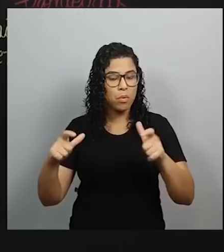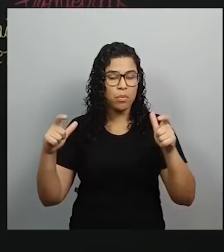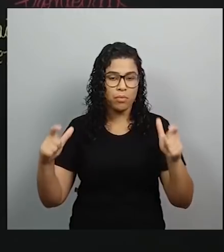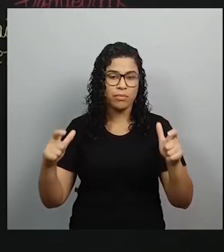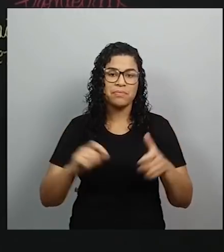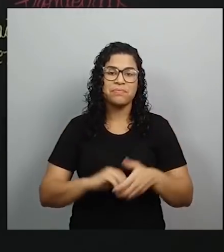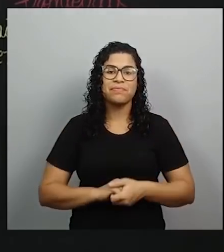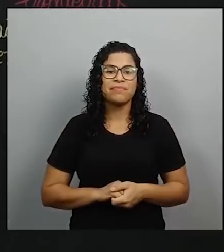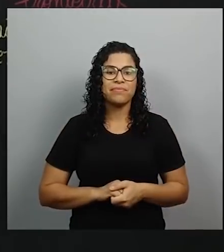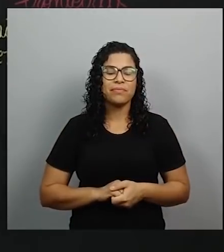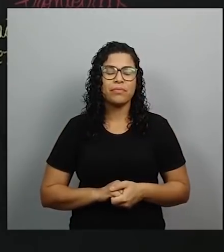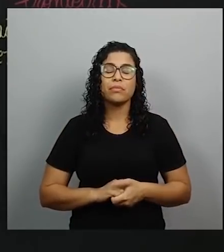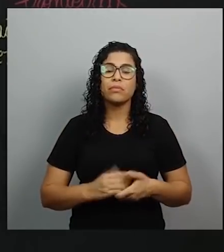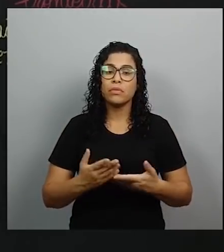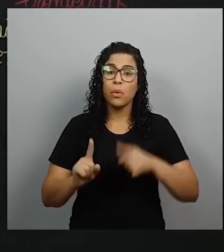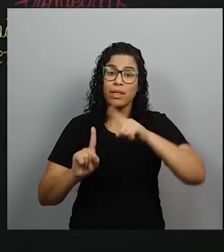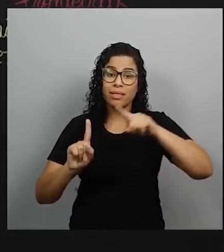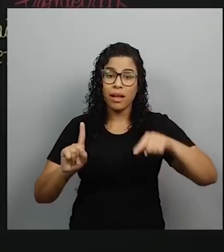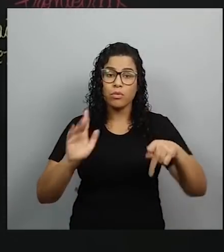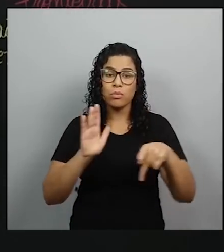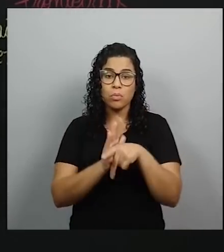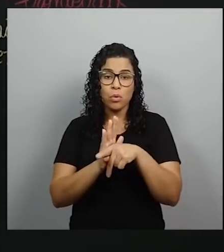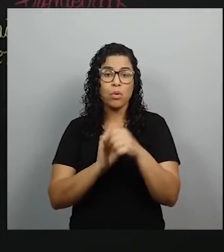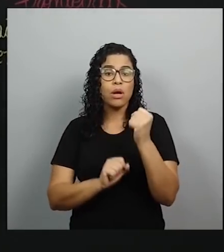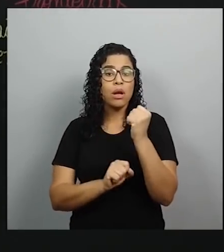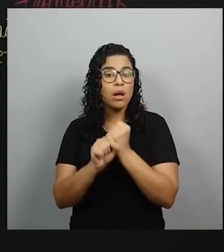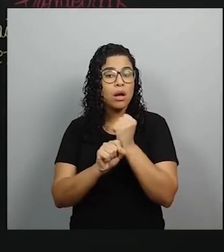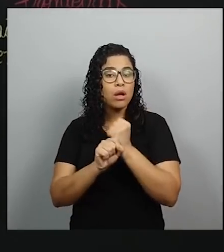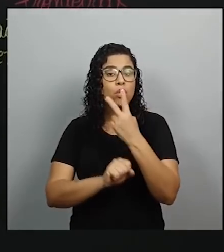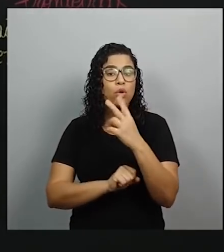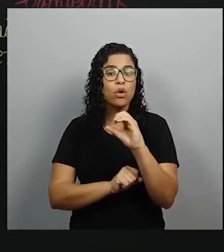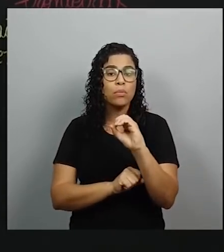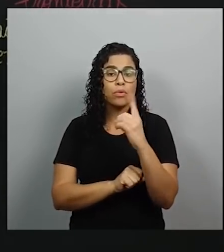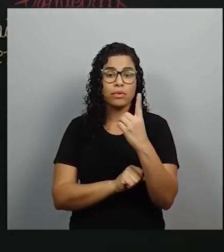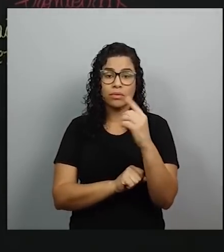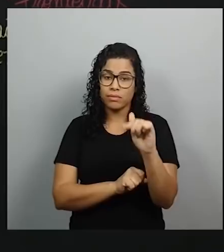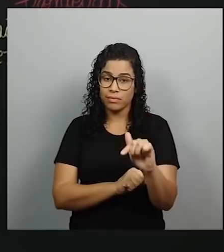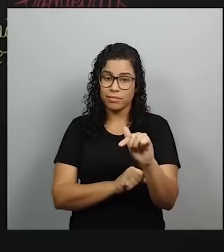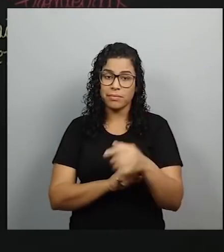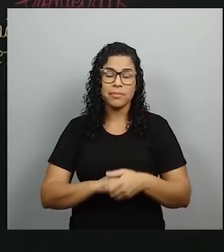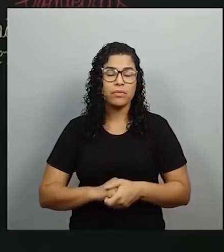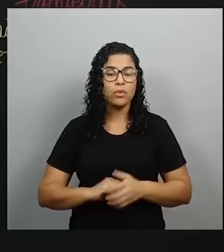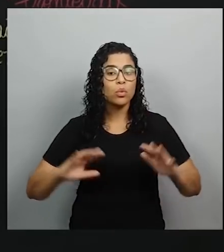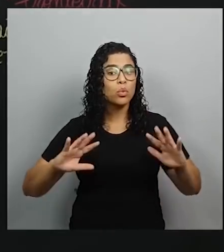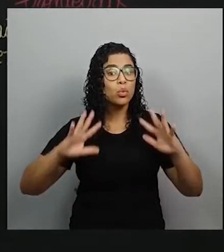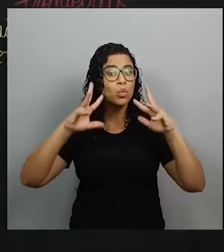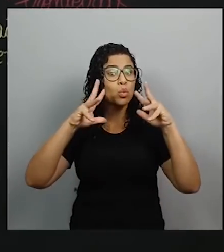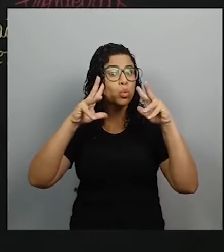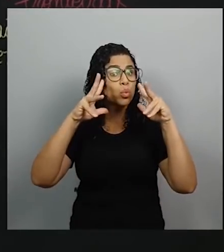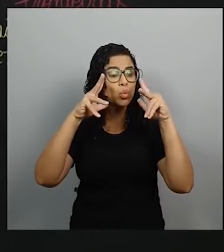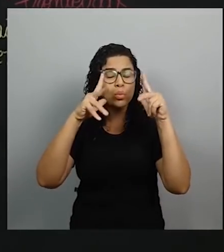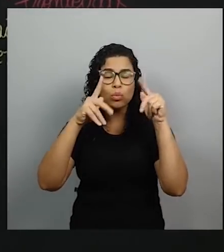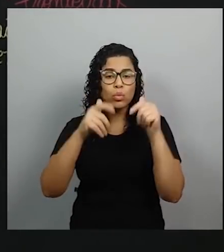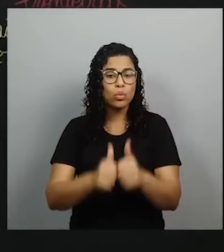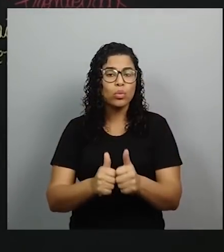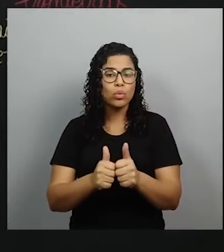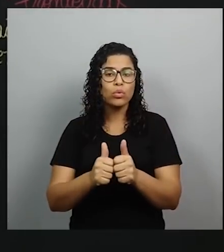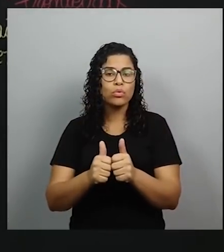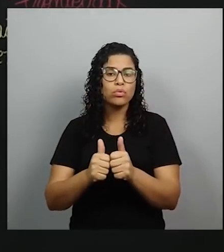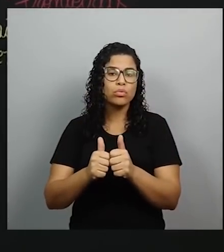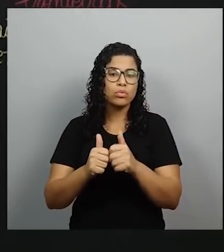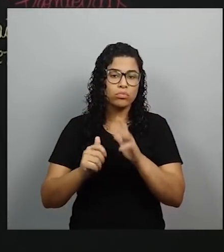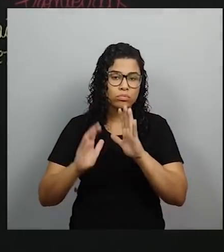milhões, isso dados do ano de 2017. E todo esse contingente